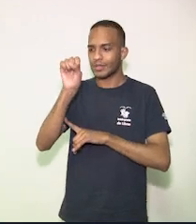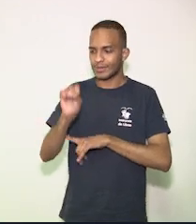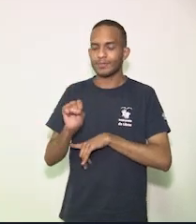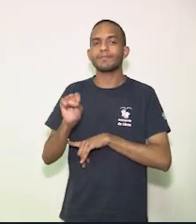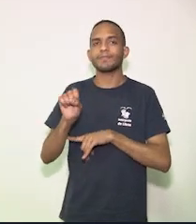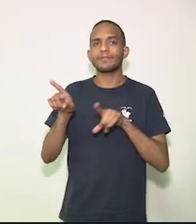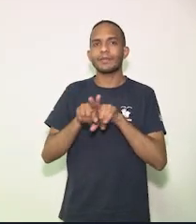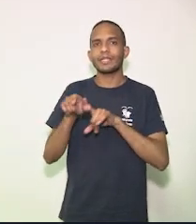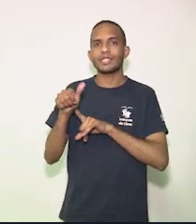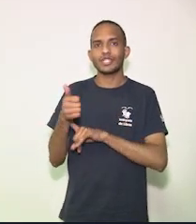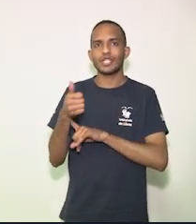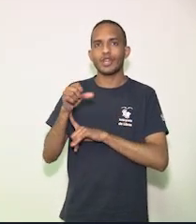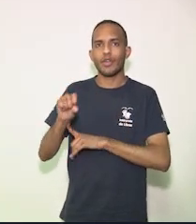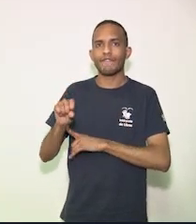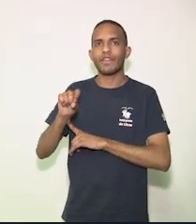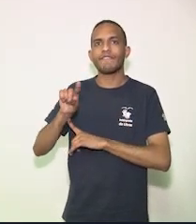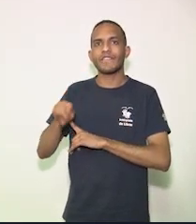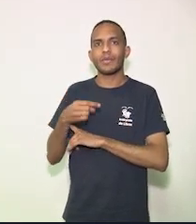da cidade, a